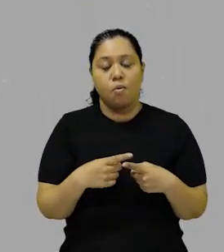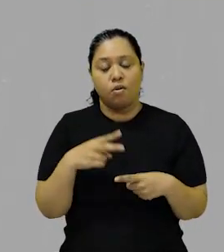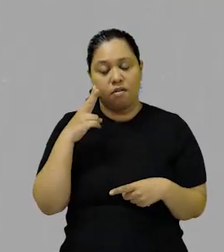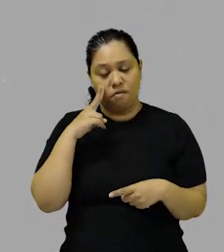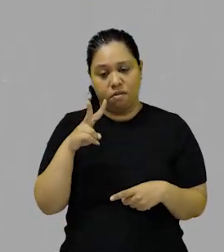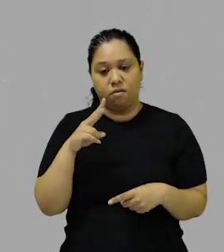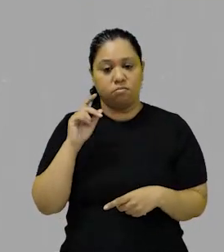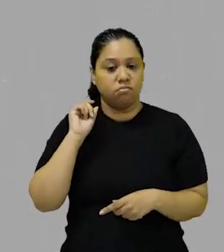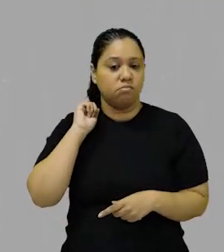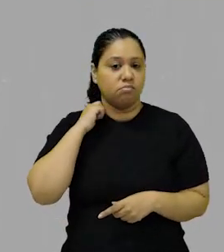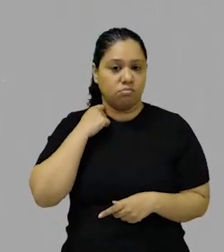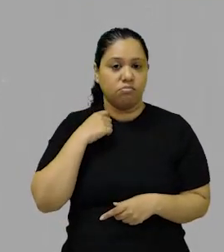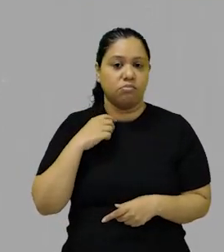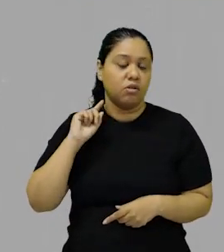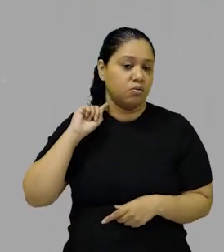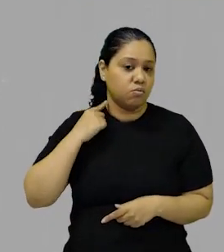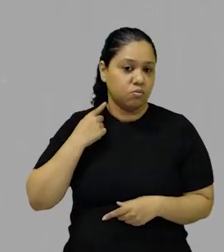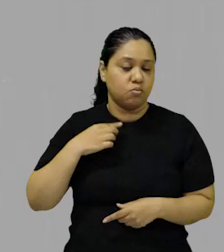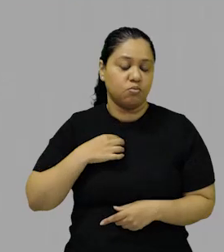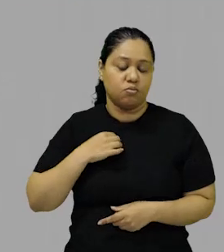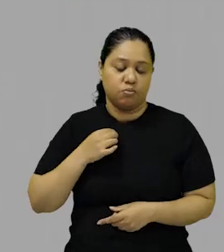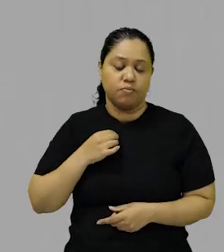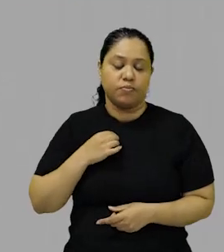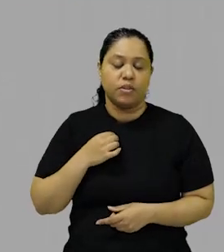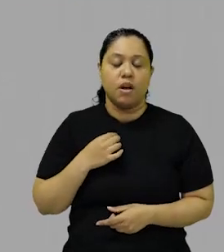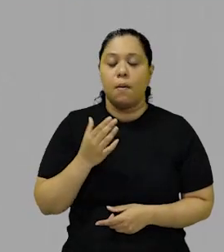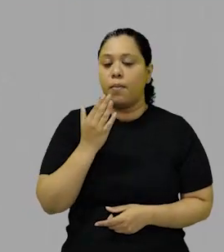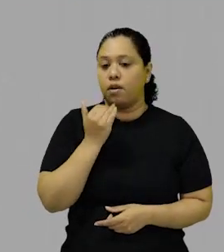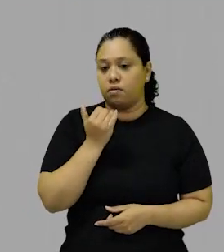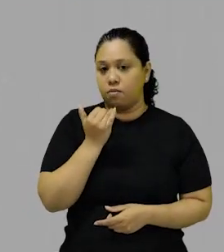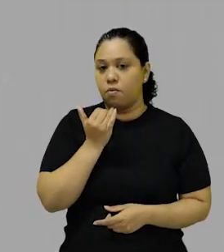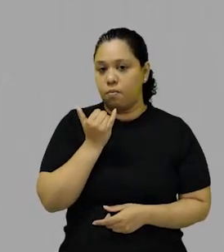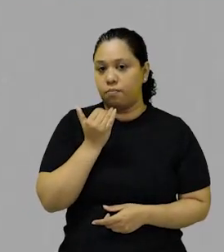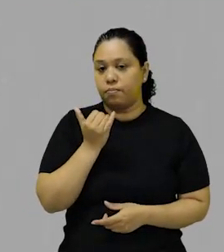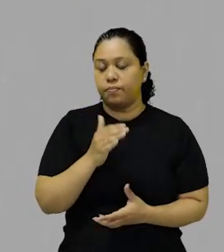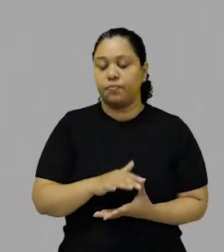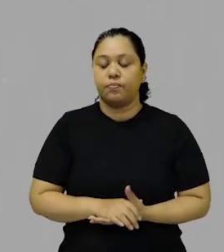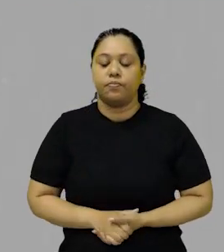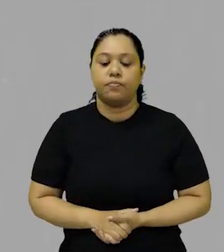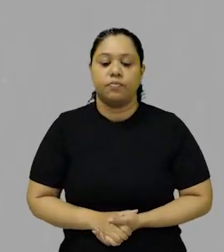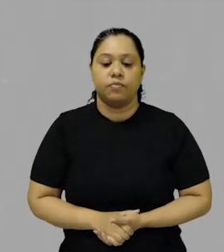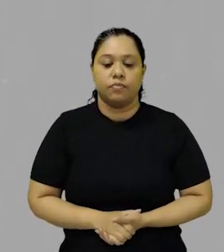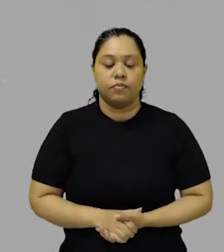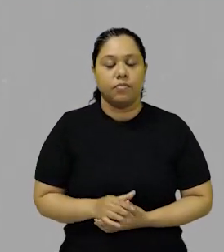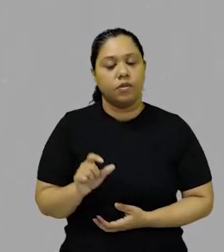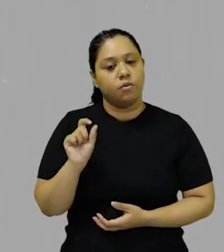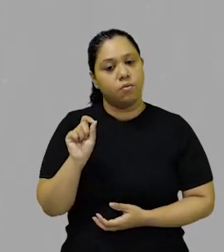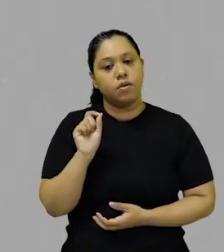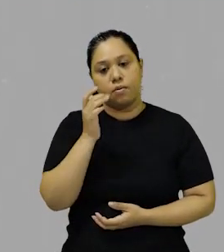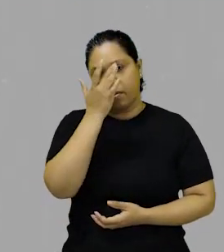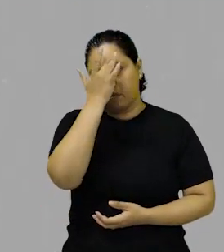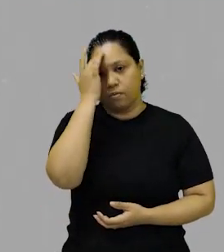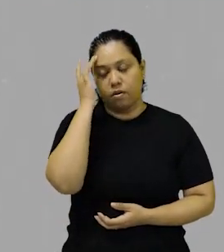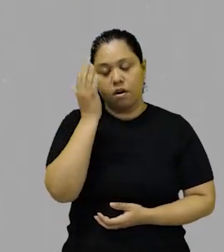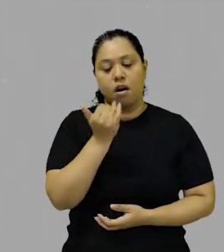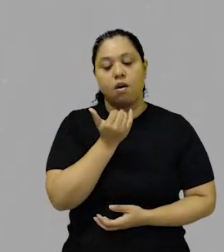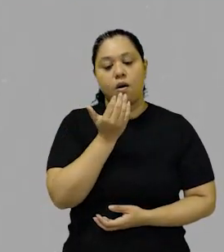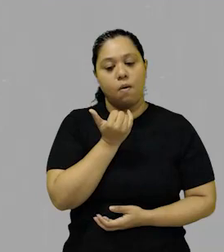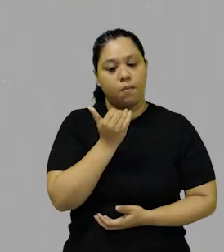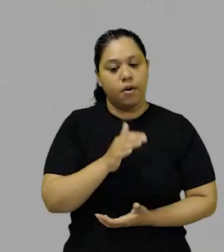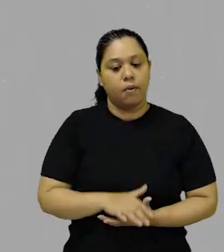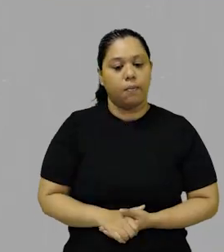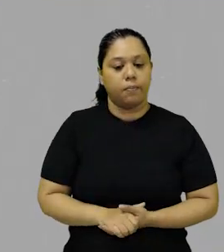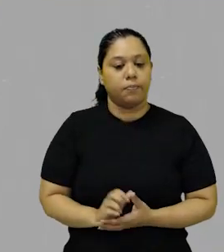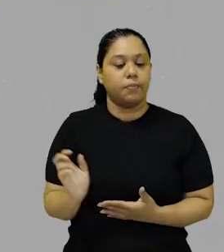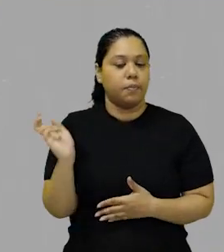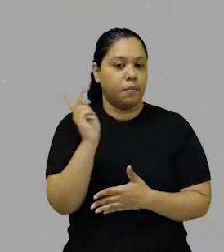sujeira na roupa do que a pessoa estava comendo. Então, ela conseguiu ver um indício do que ela tinha se alimentado. Tá?